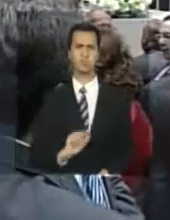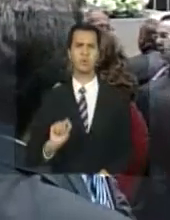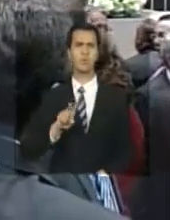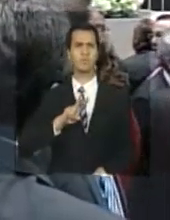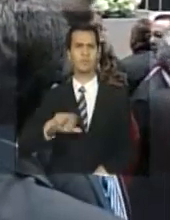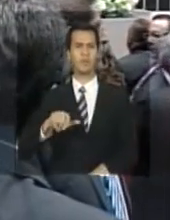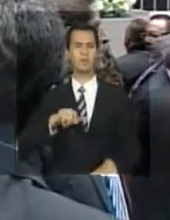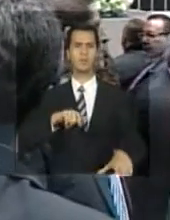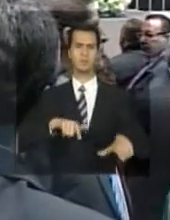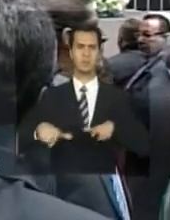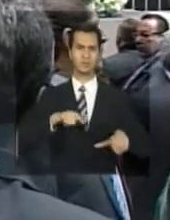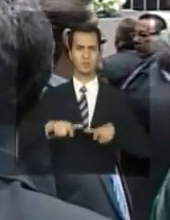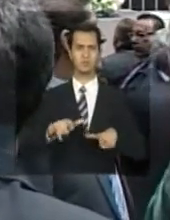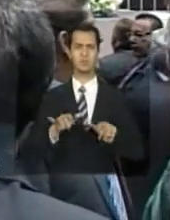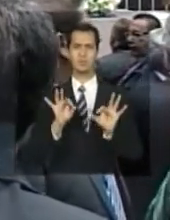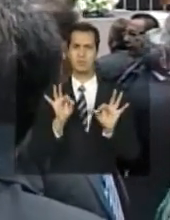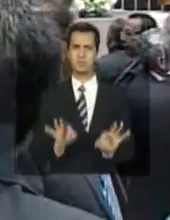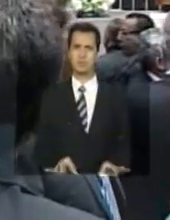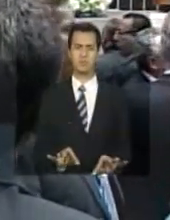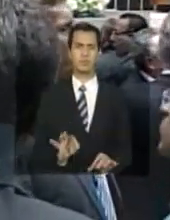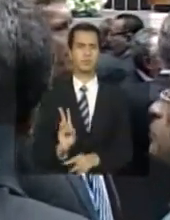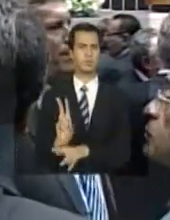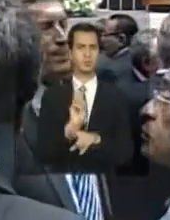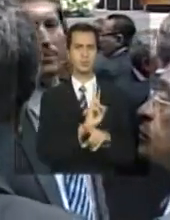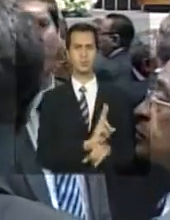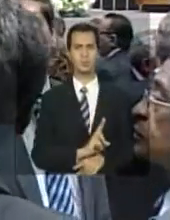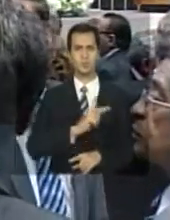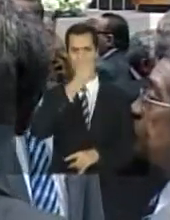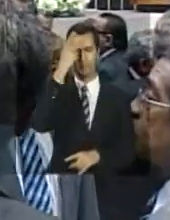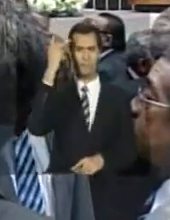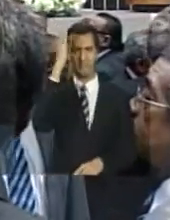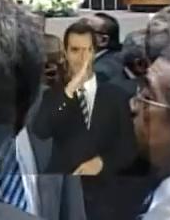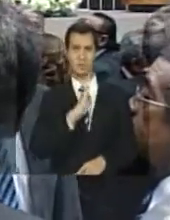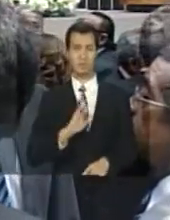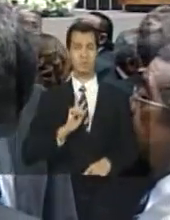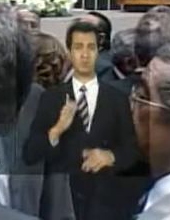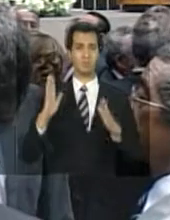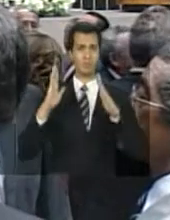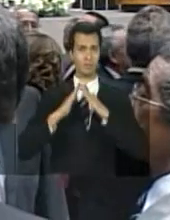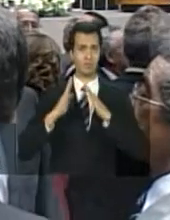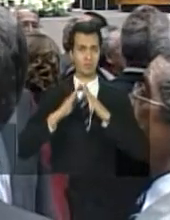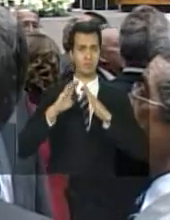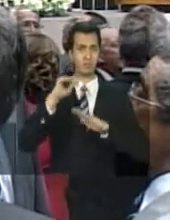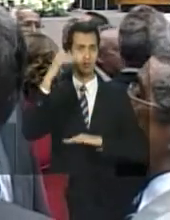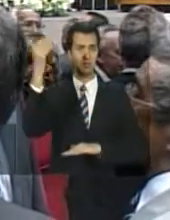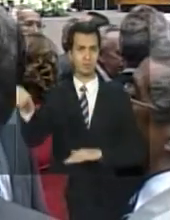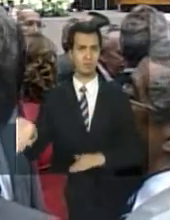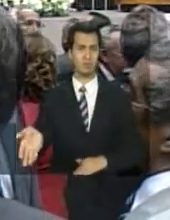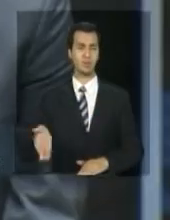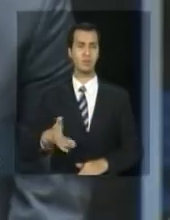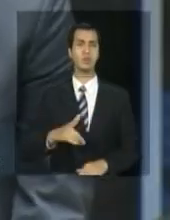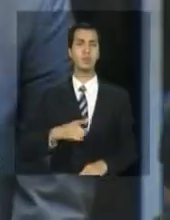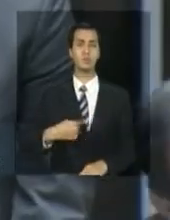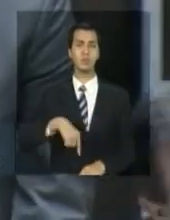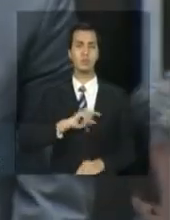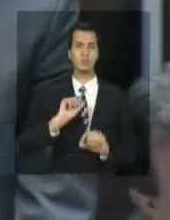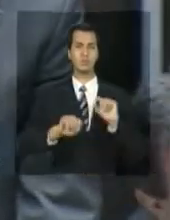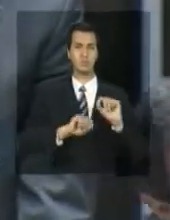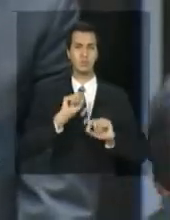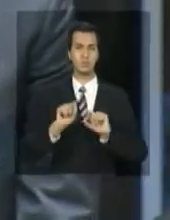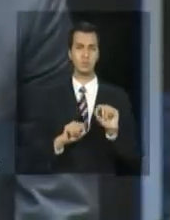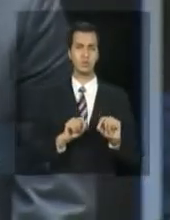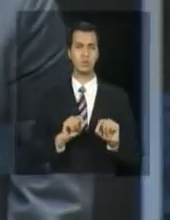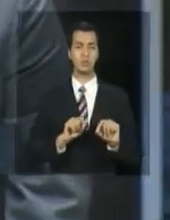tratamento conferido aos milhões de brasileiros que vivem no exterior. Em um mundo